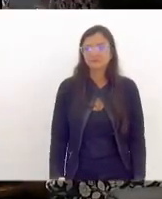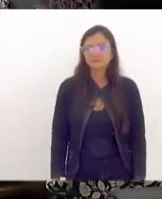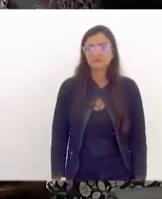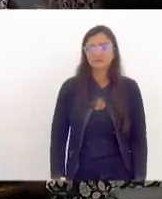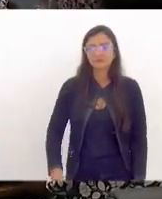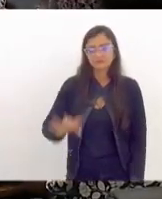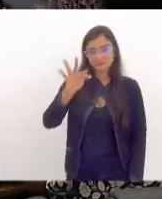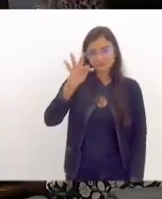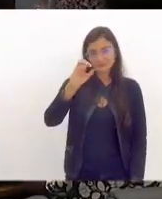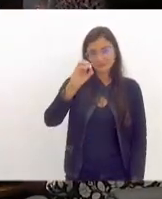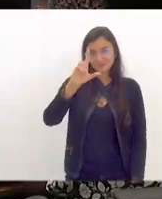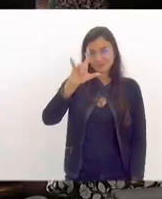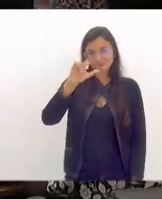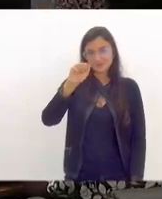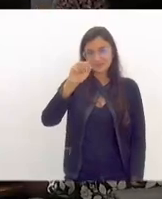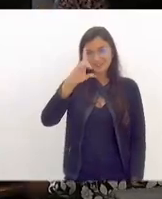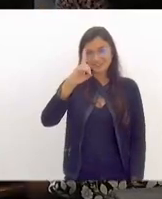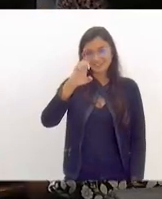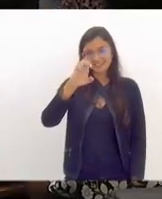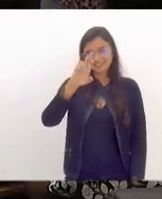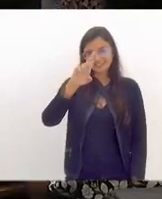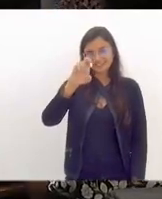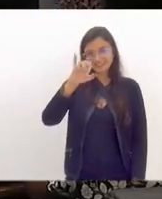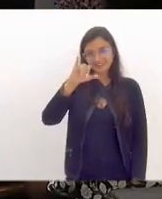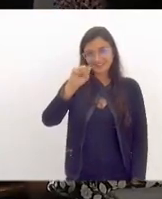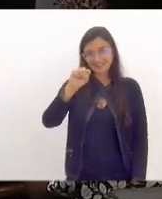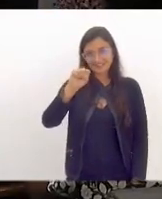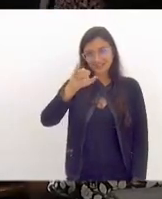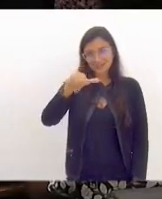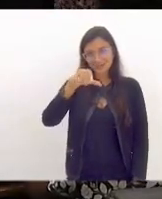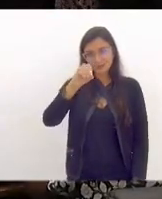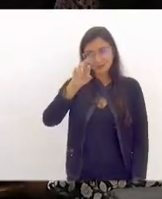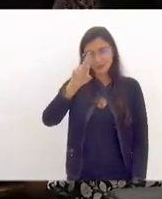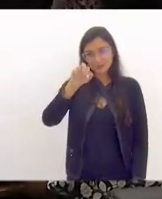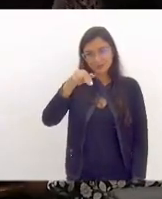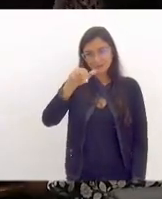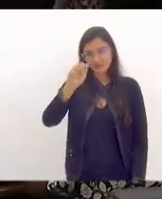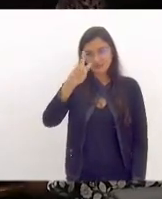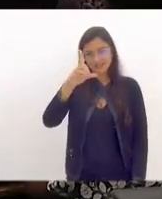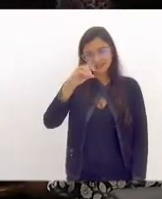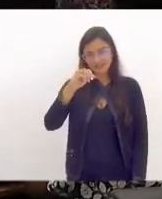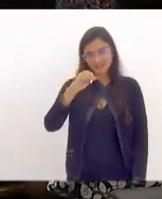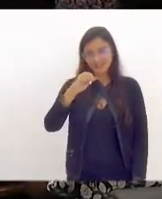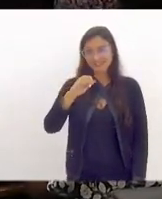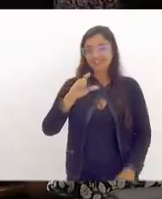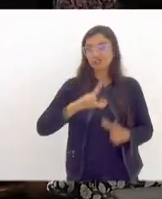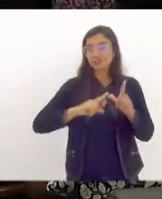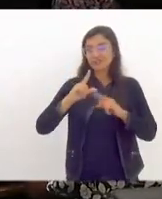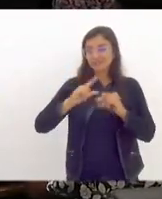folia de reis jornada Estrela Maior de Reis